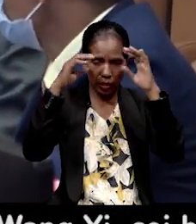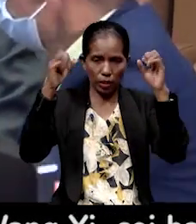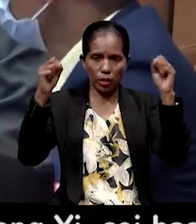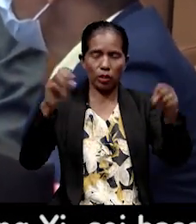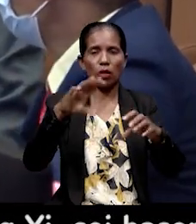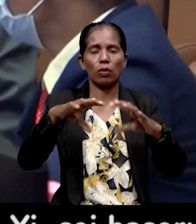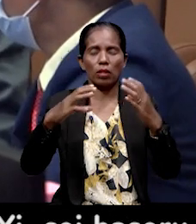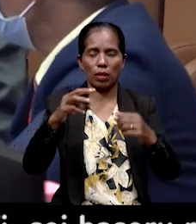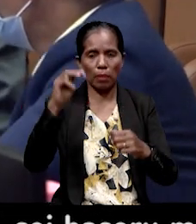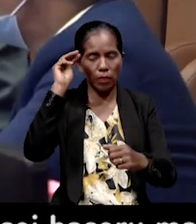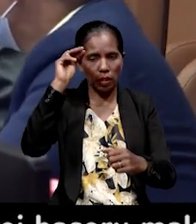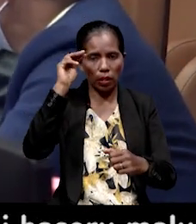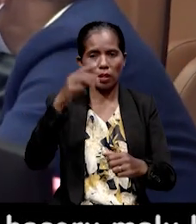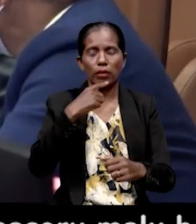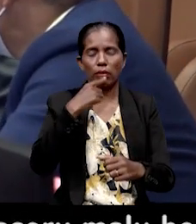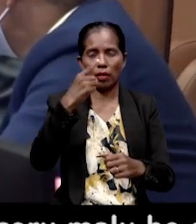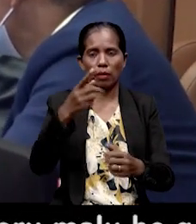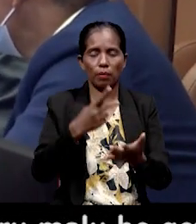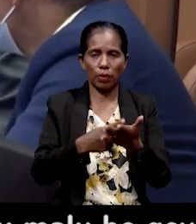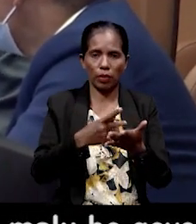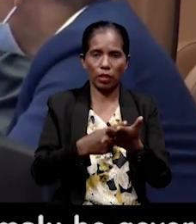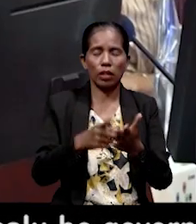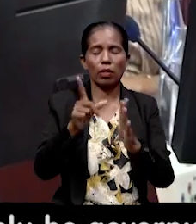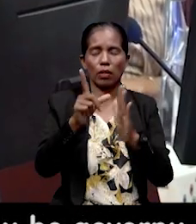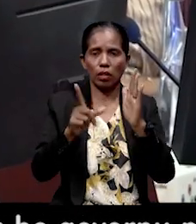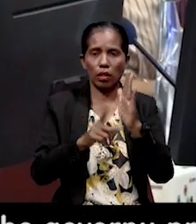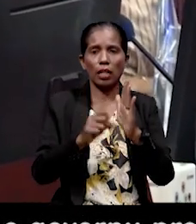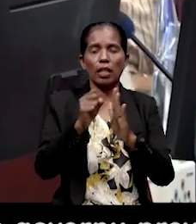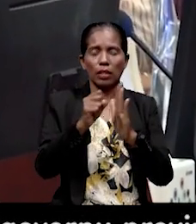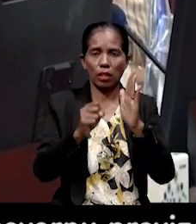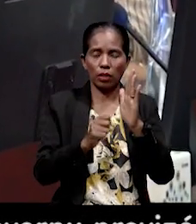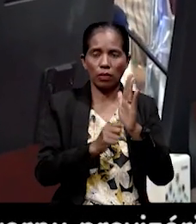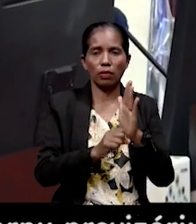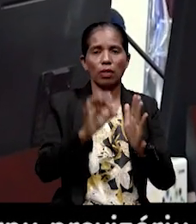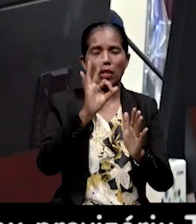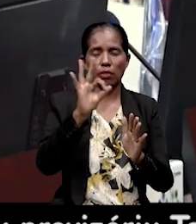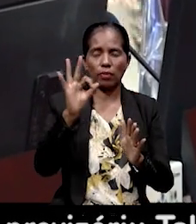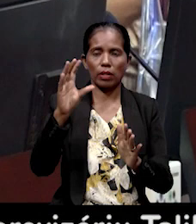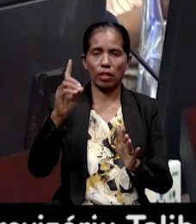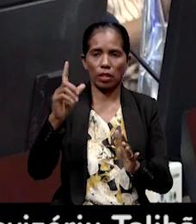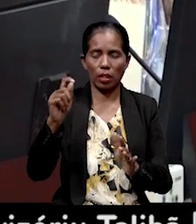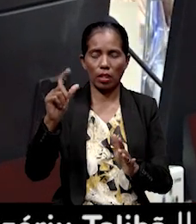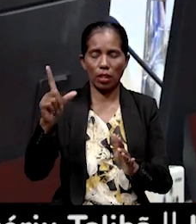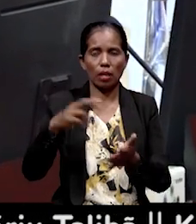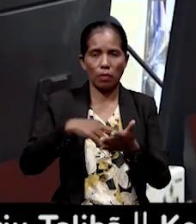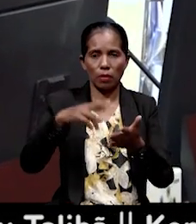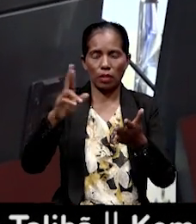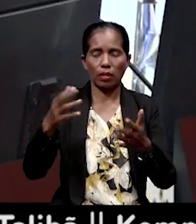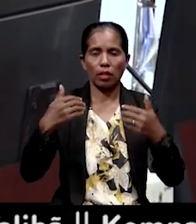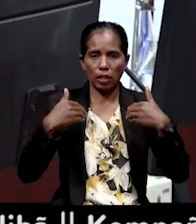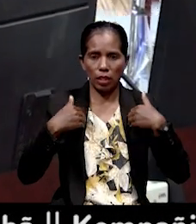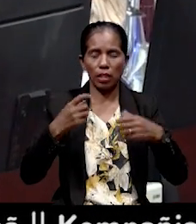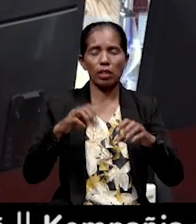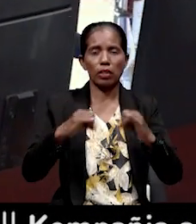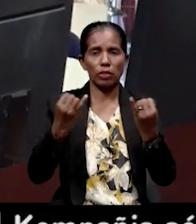Ministro Fidelis Manuel Leite Magalhães Ateten, projeto decreto-lei Estatuto Orgânico FFDTL nebe aprova né, e expectativa katak institusyon ni